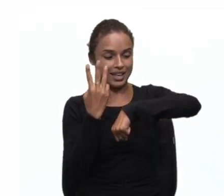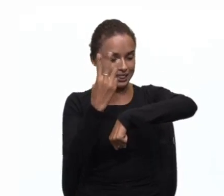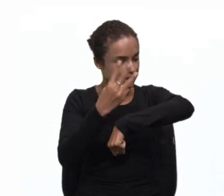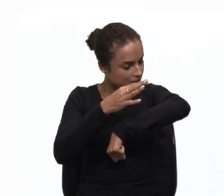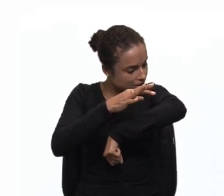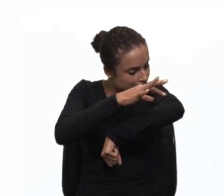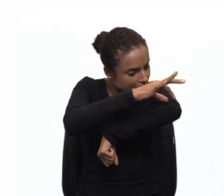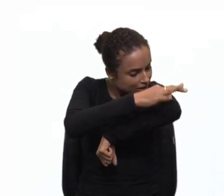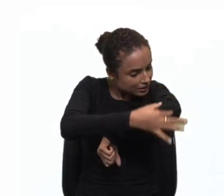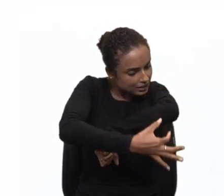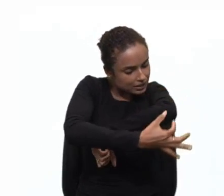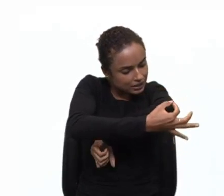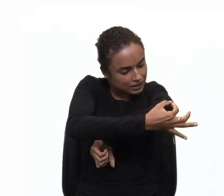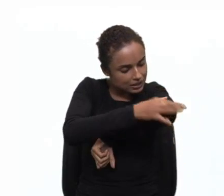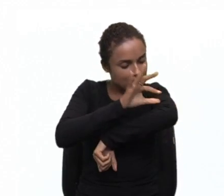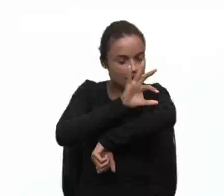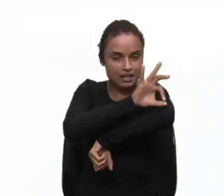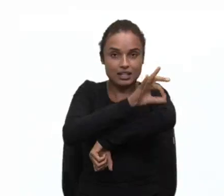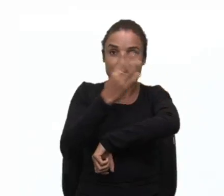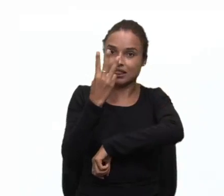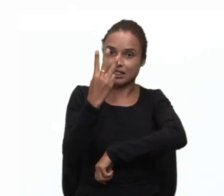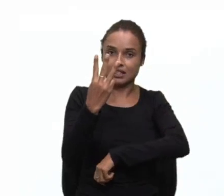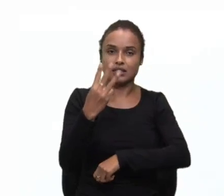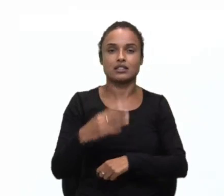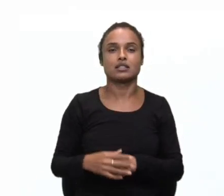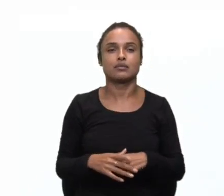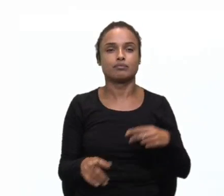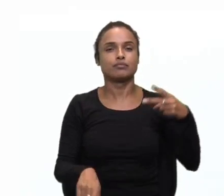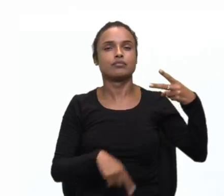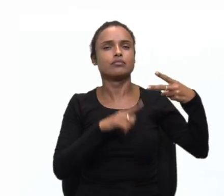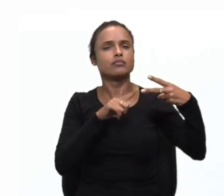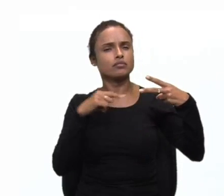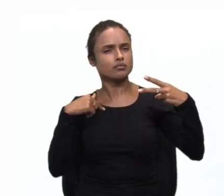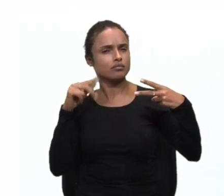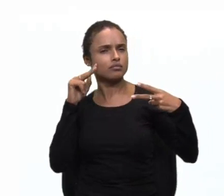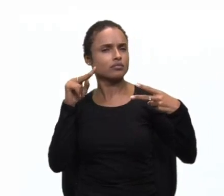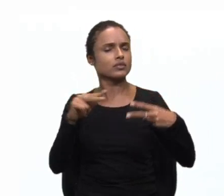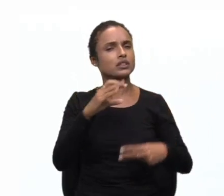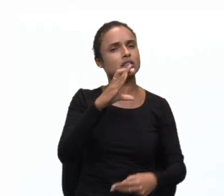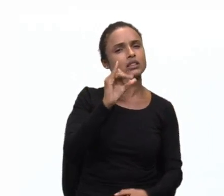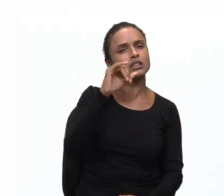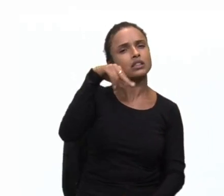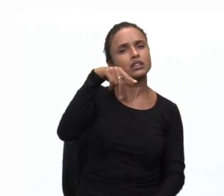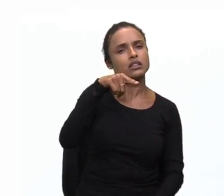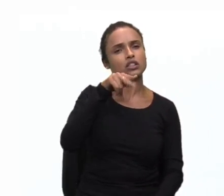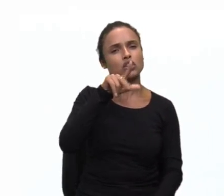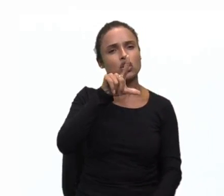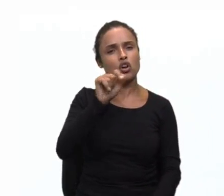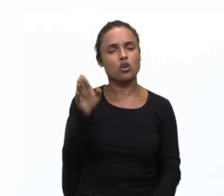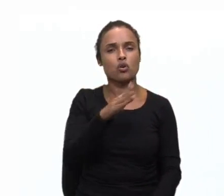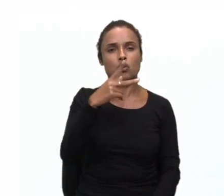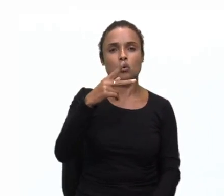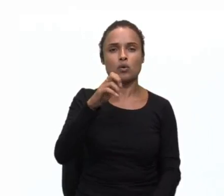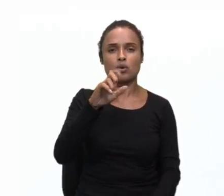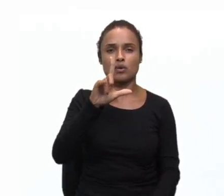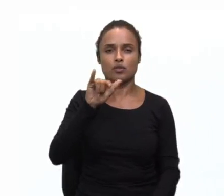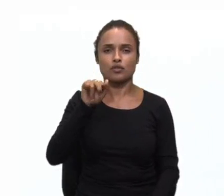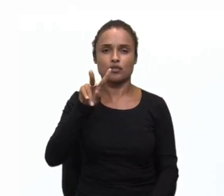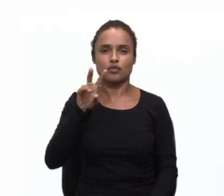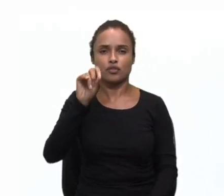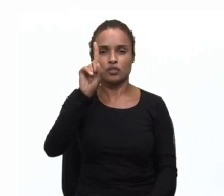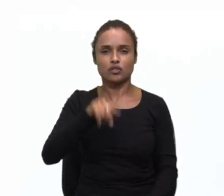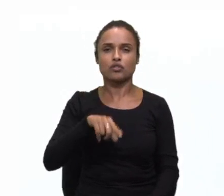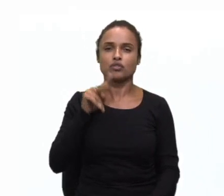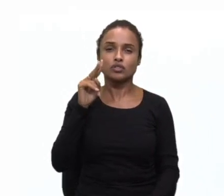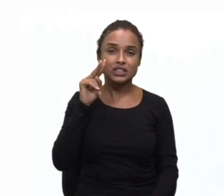articulação sacroiliaca, até lembraram, ótima contribuição, aliás, durante a aula, que lembraram da articulação sacroiliaca, da